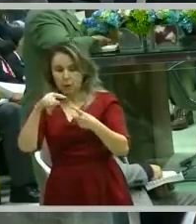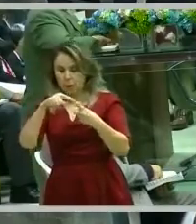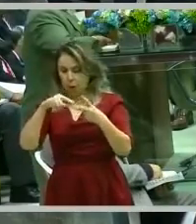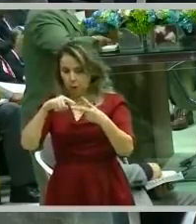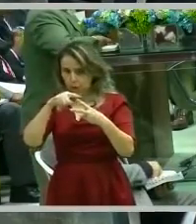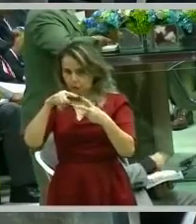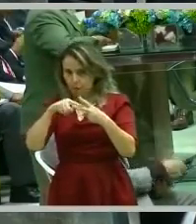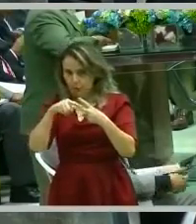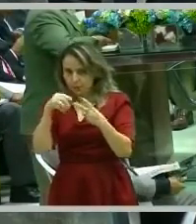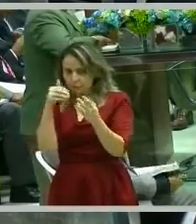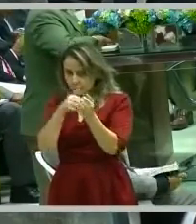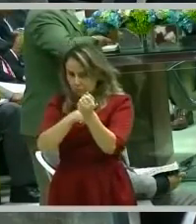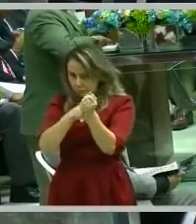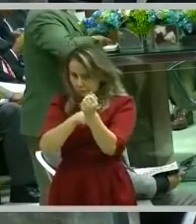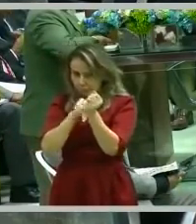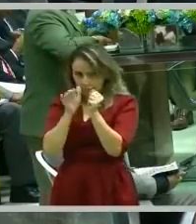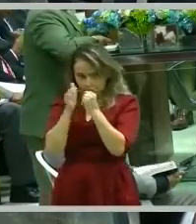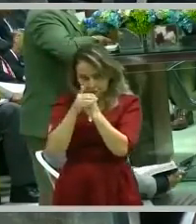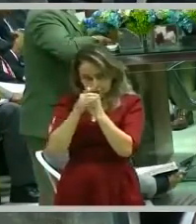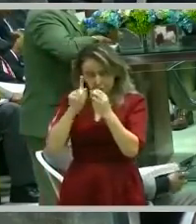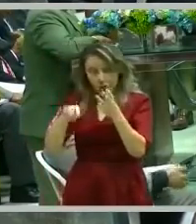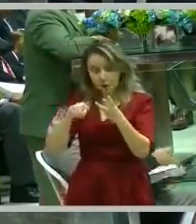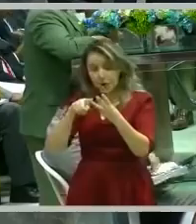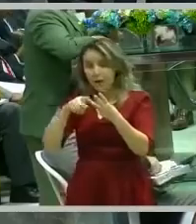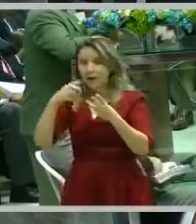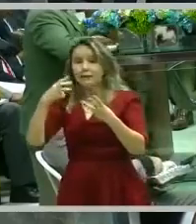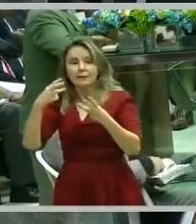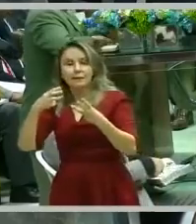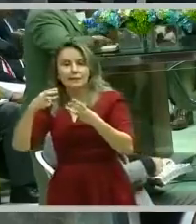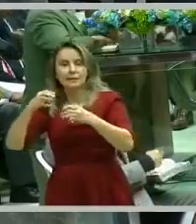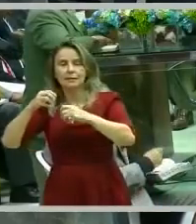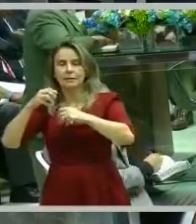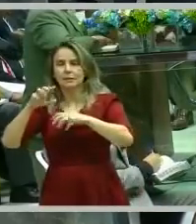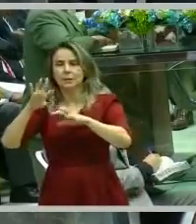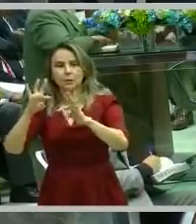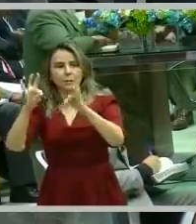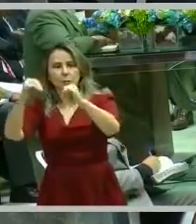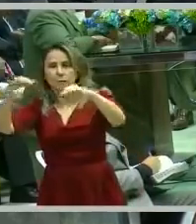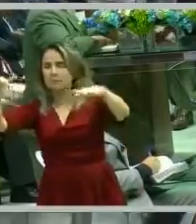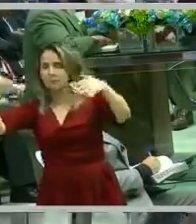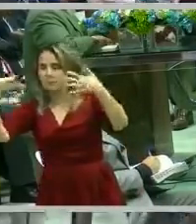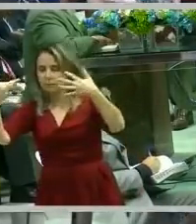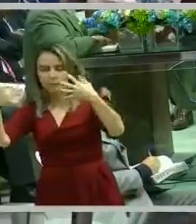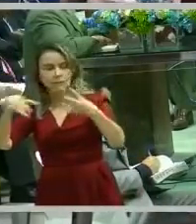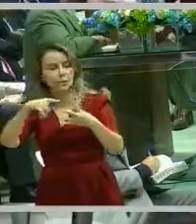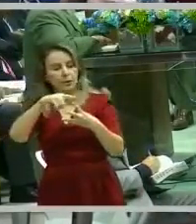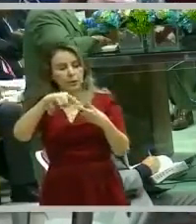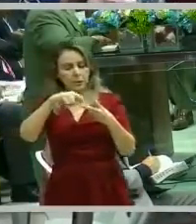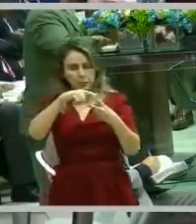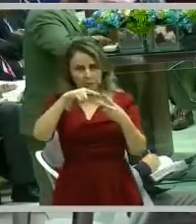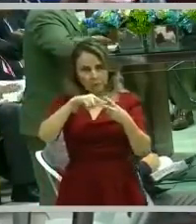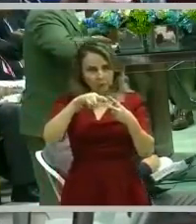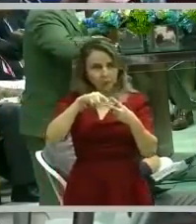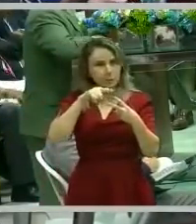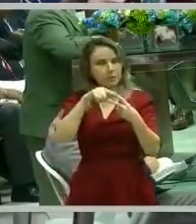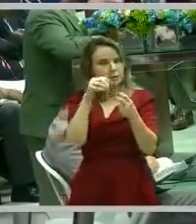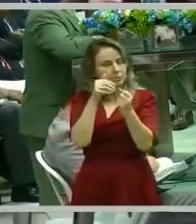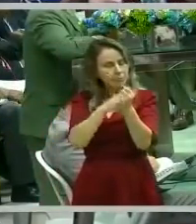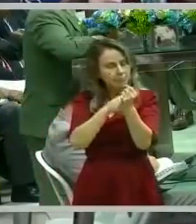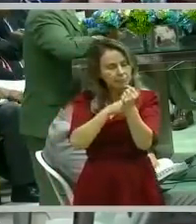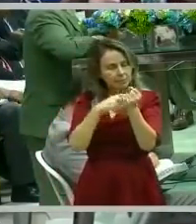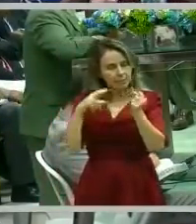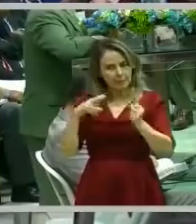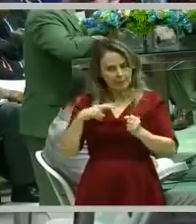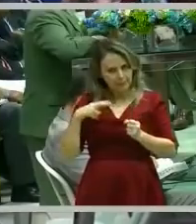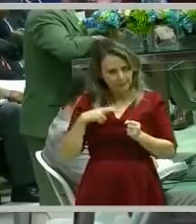uma vitória pública. Preste bem atenção. Davi teve duas vitórias secretas e ele teve uma vitória que